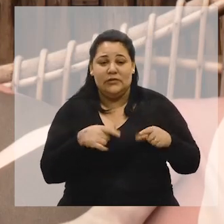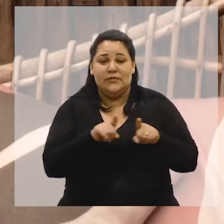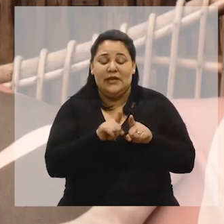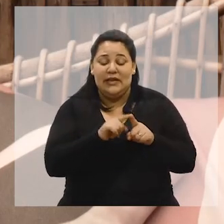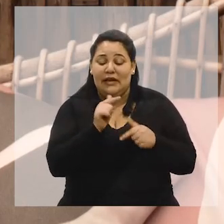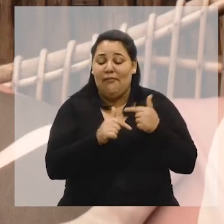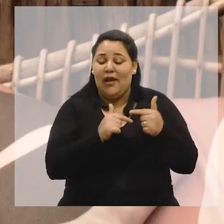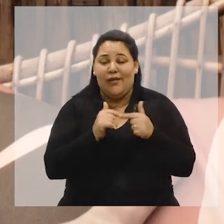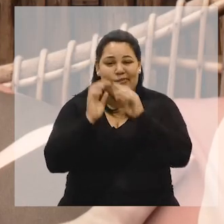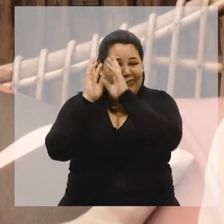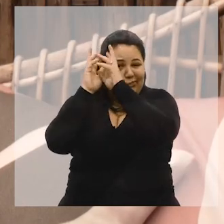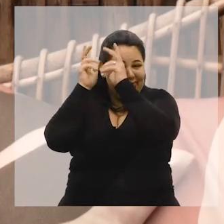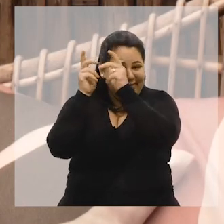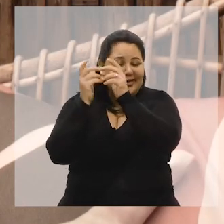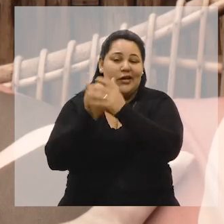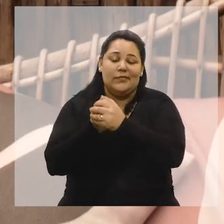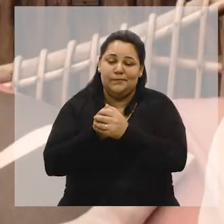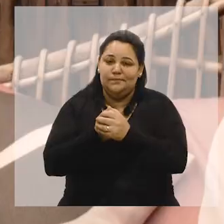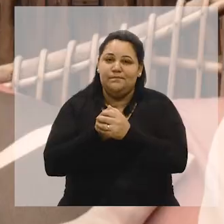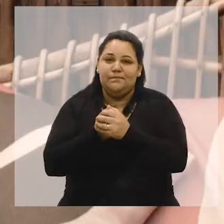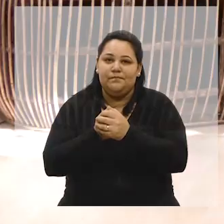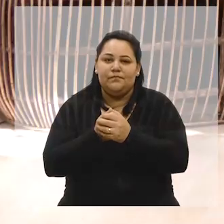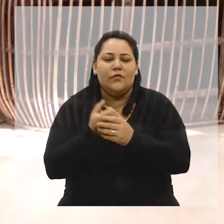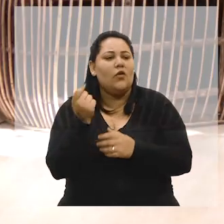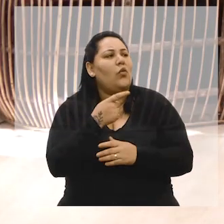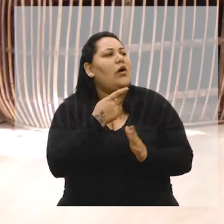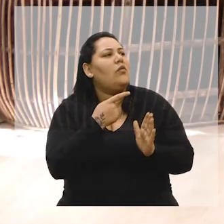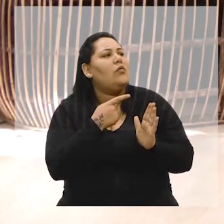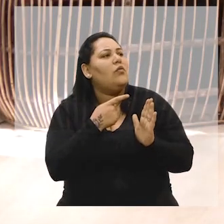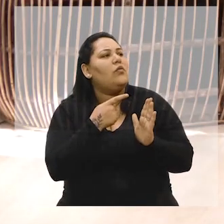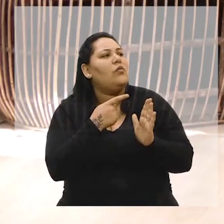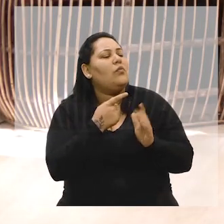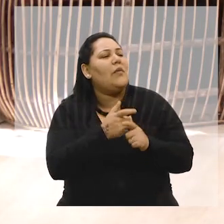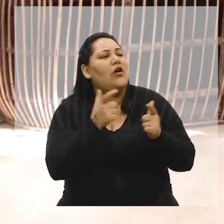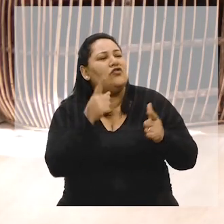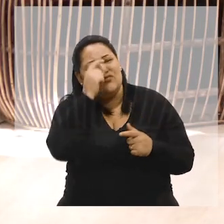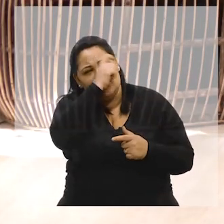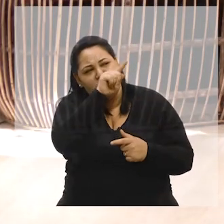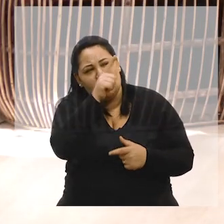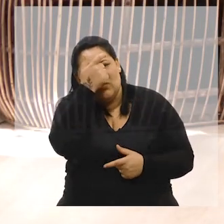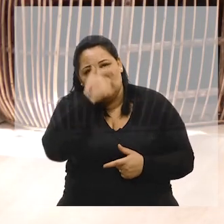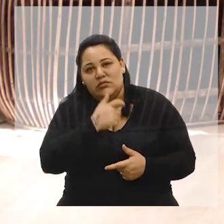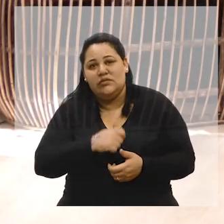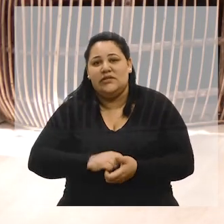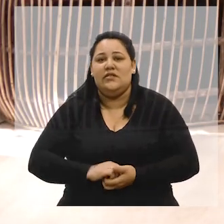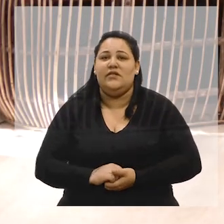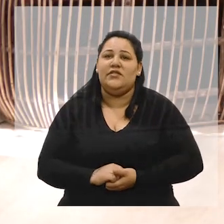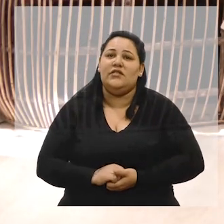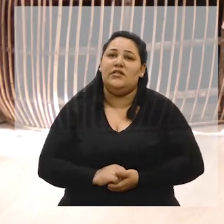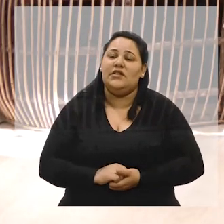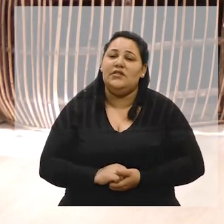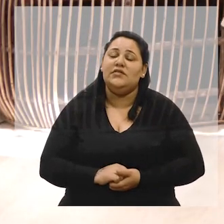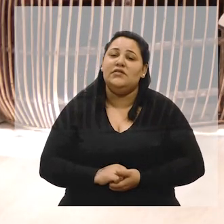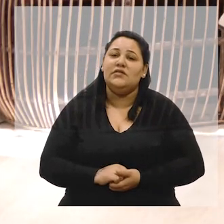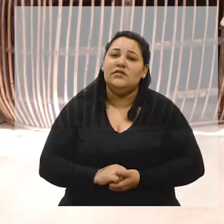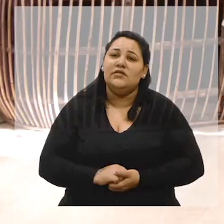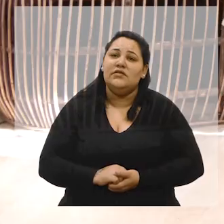coisa, mas assim, primeira mesmo. Qual foi a tua maior dificuldade no período? Eu acho que